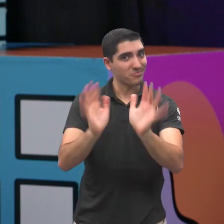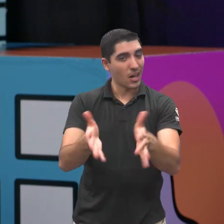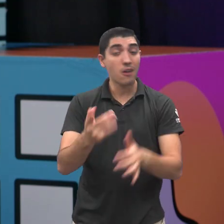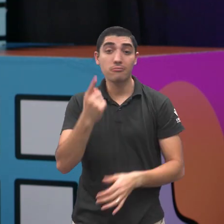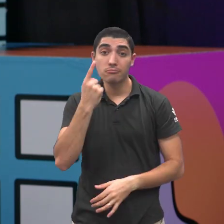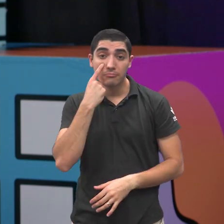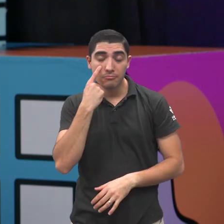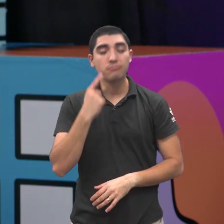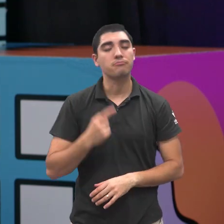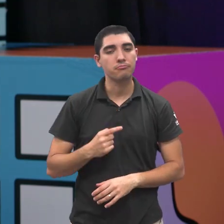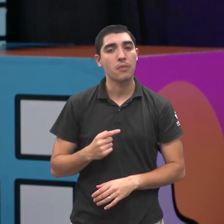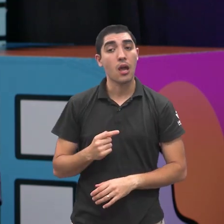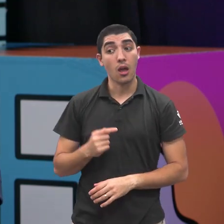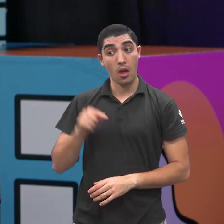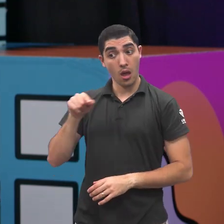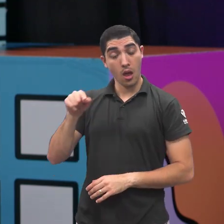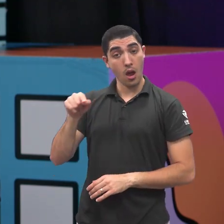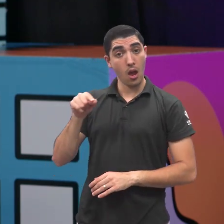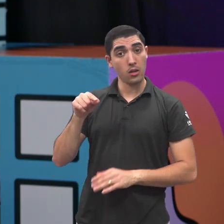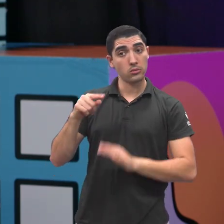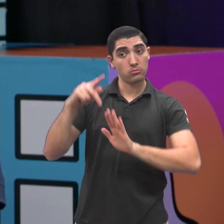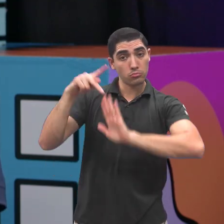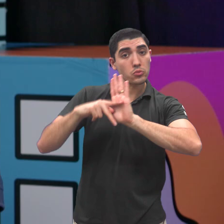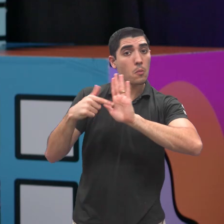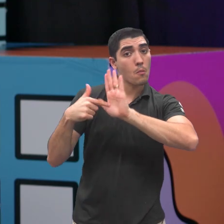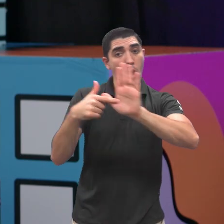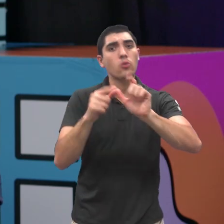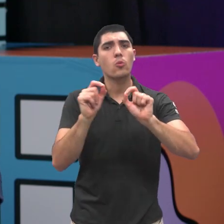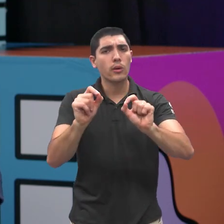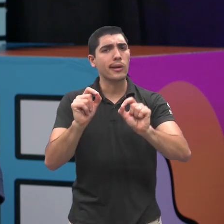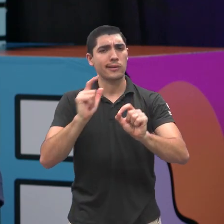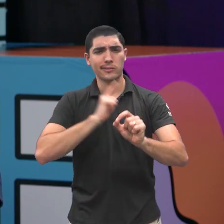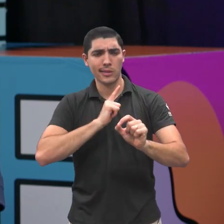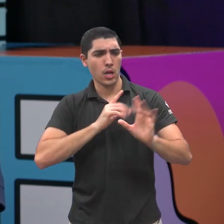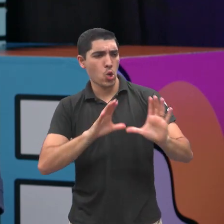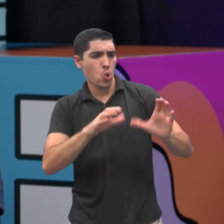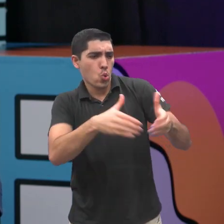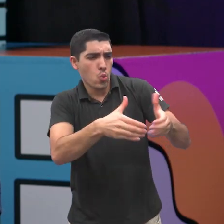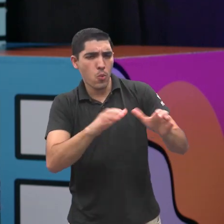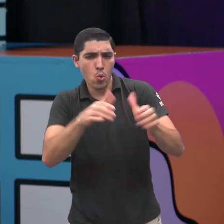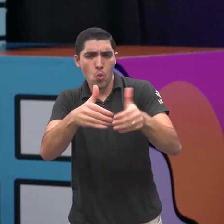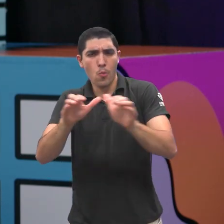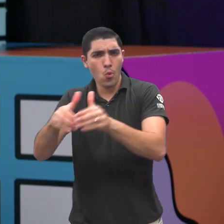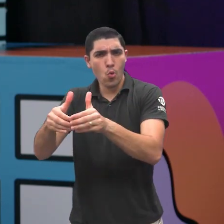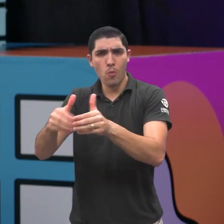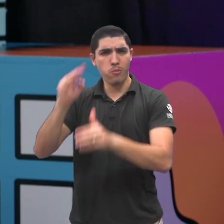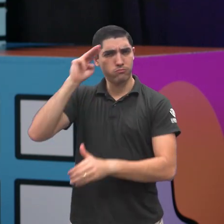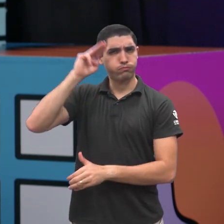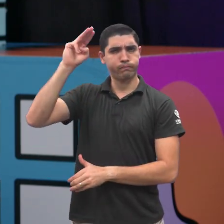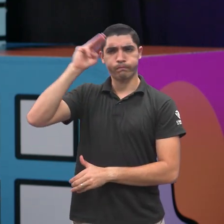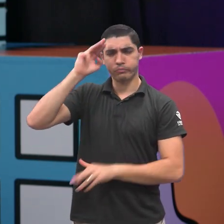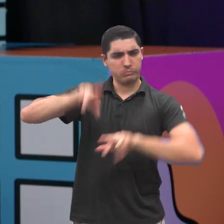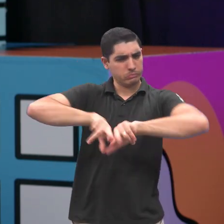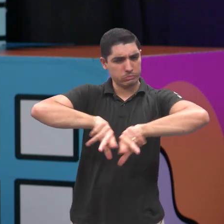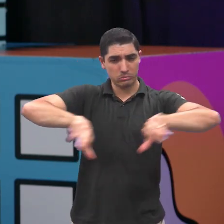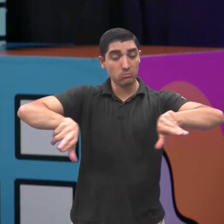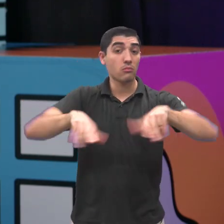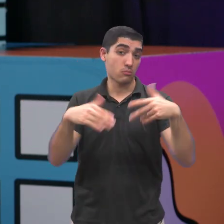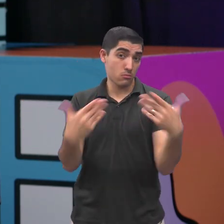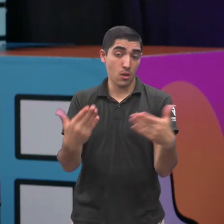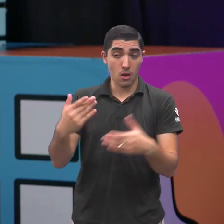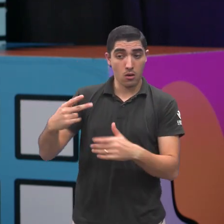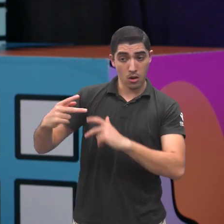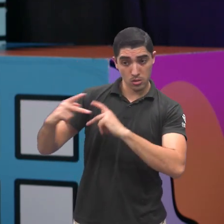verdade, algumas delas colocam como de utilidade pública vários grupos de escoteiros, né, ou seja, O